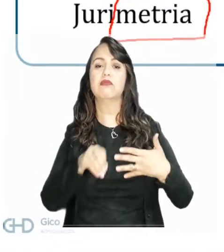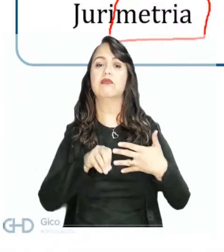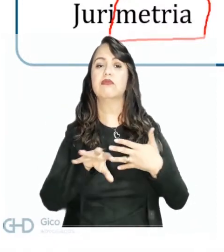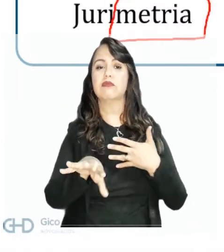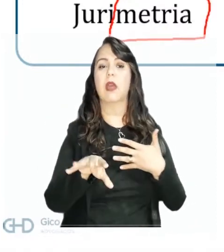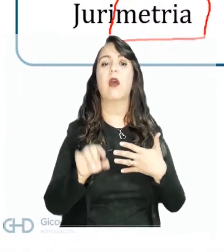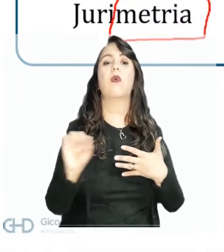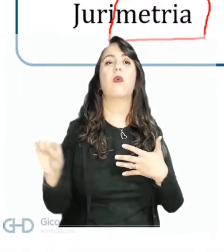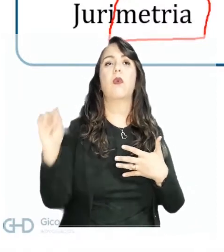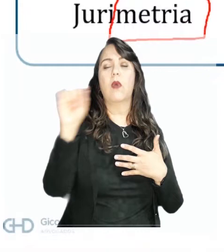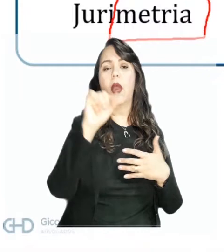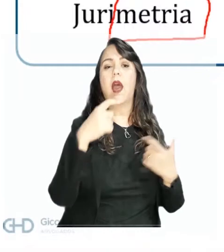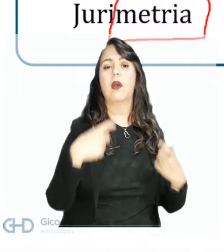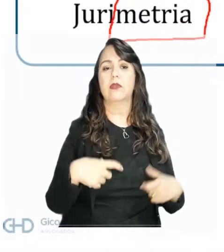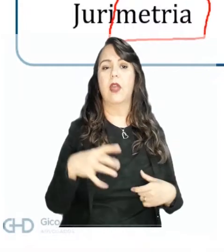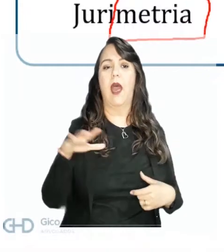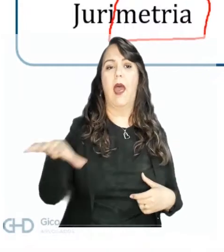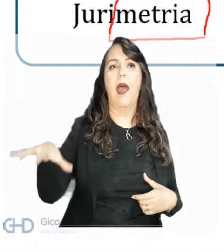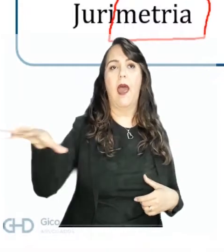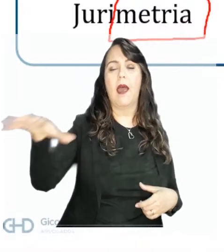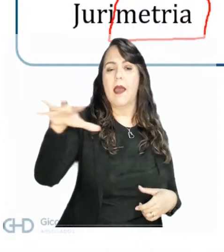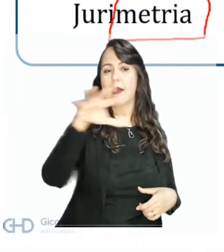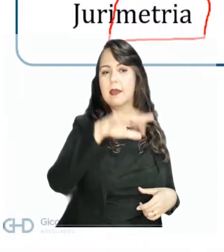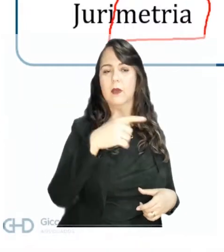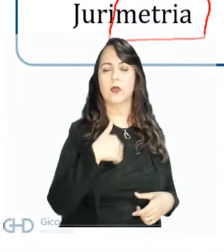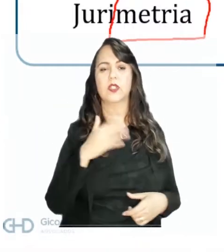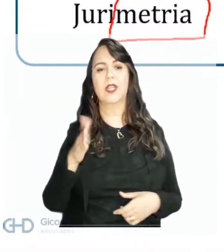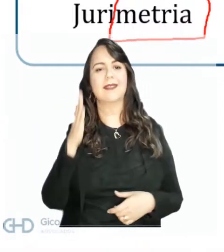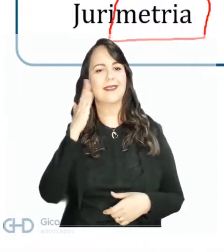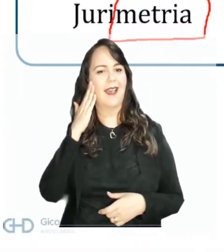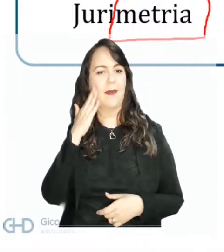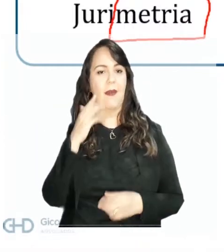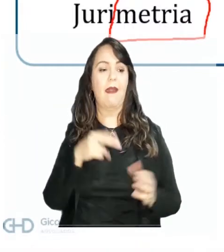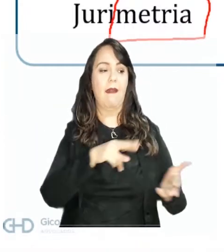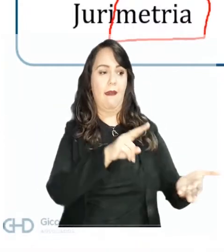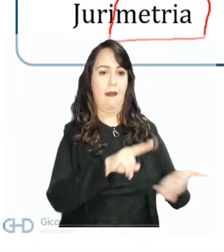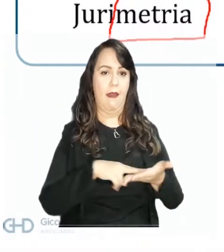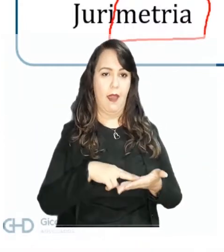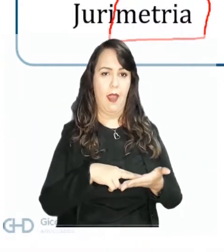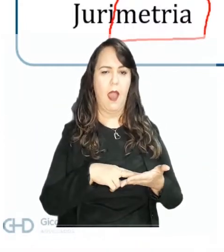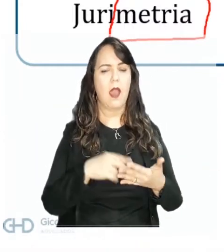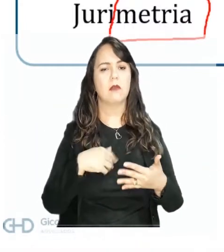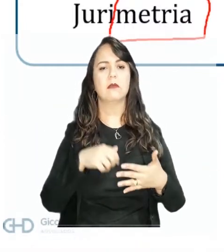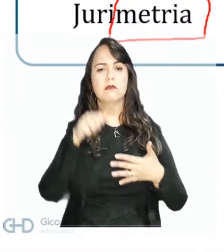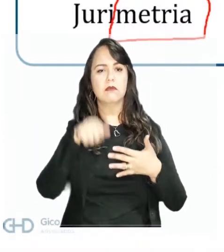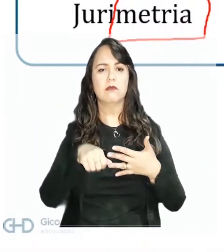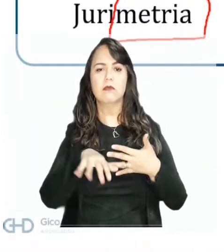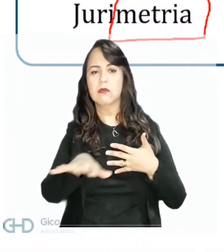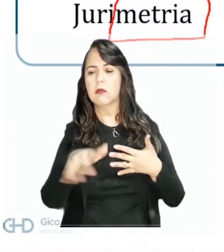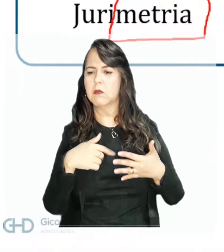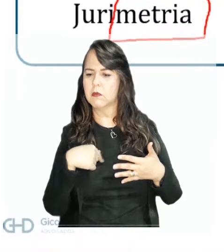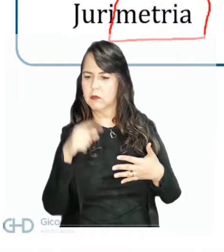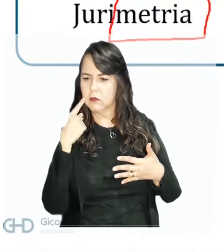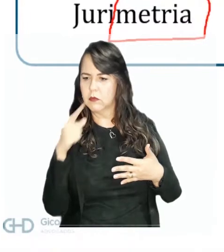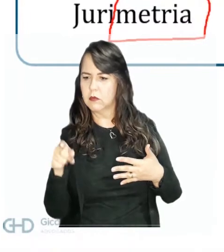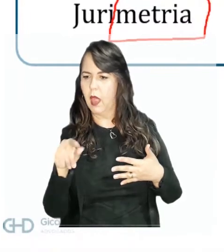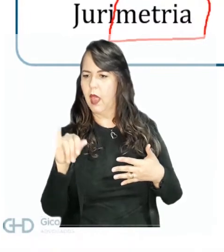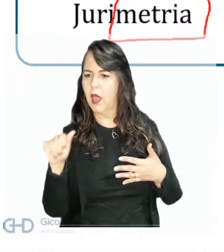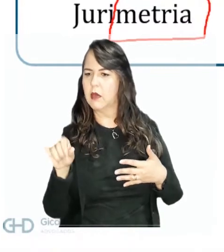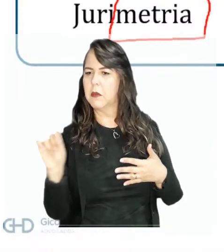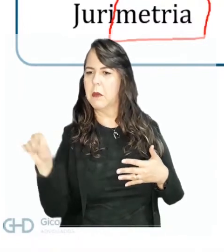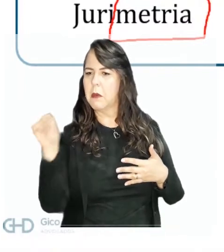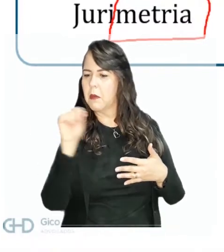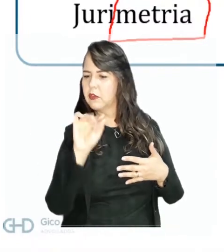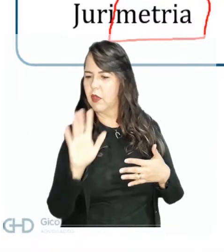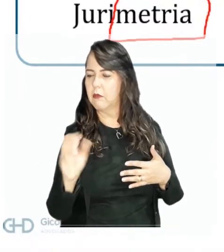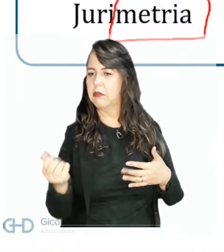inicial, de uma forma tal que já desse para o juiz uma indicação do que provavelmente trata e de qual provável regra